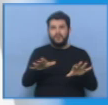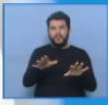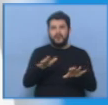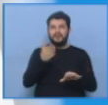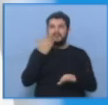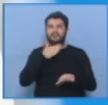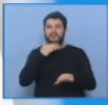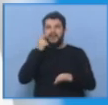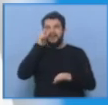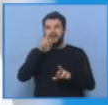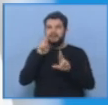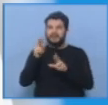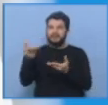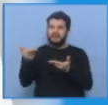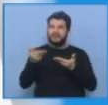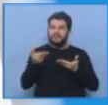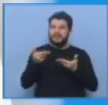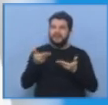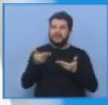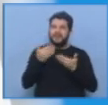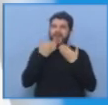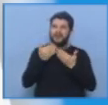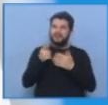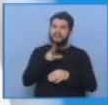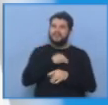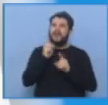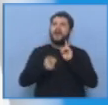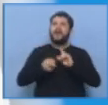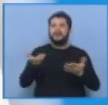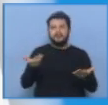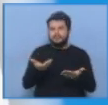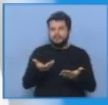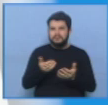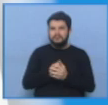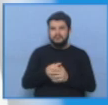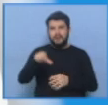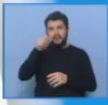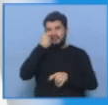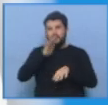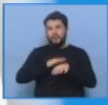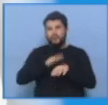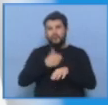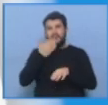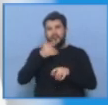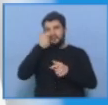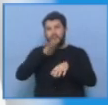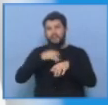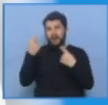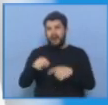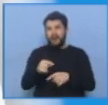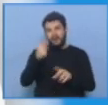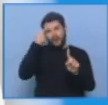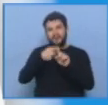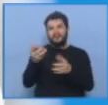emprestais àqueles de quem esperais receber, que agradecimento mereceis. Também os pecadores emprestam aos pecadores, a